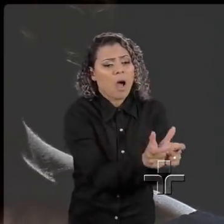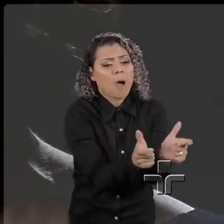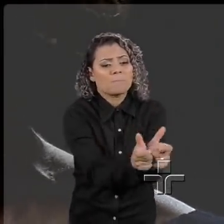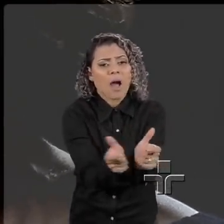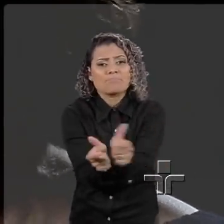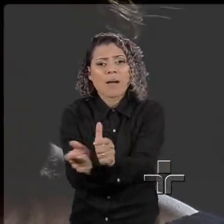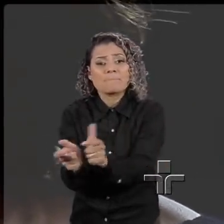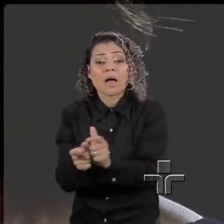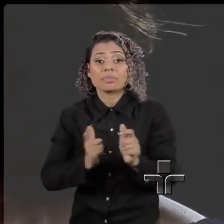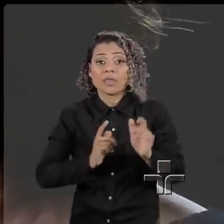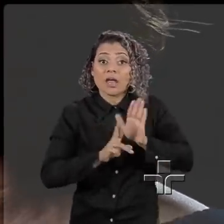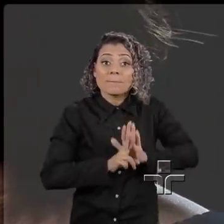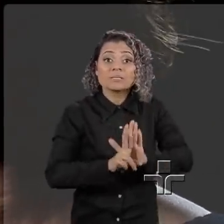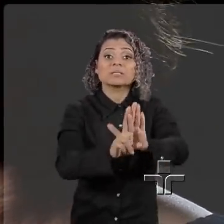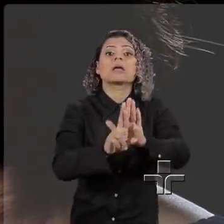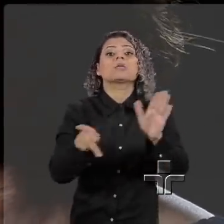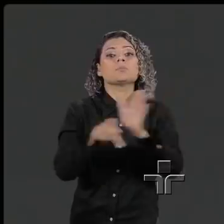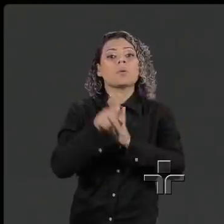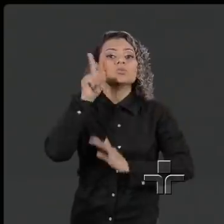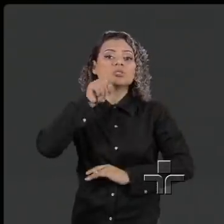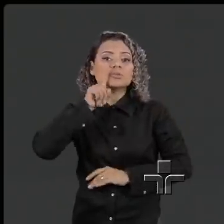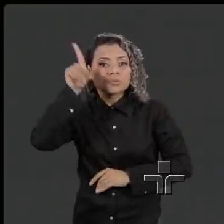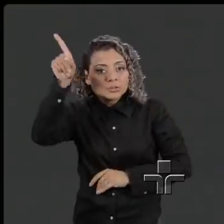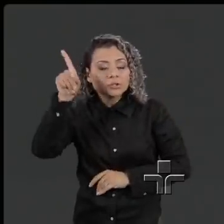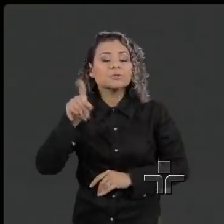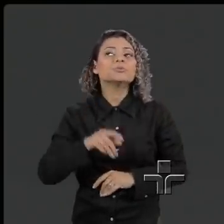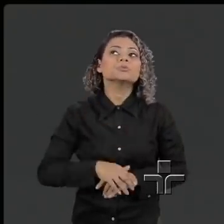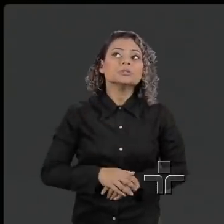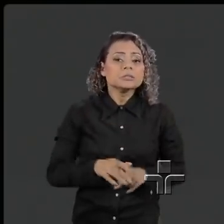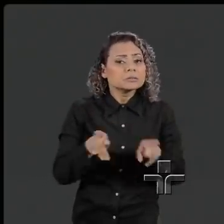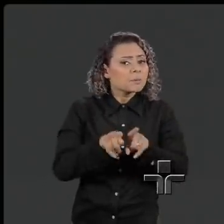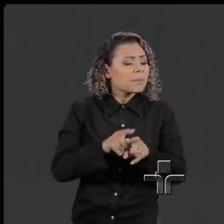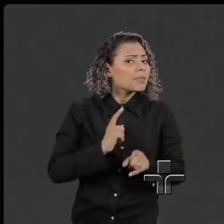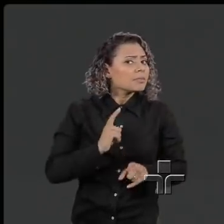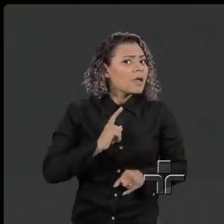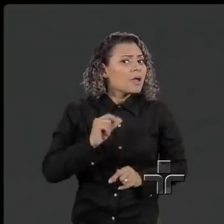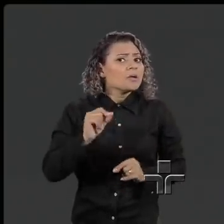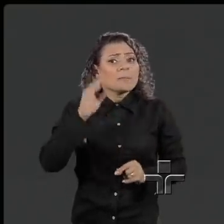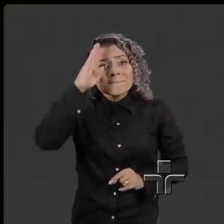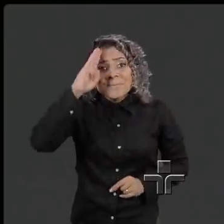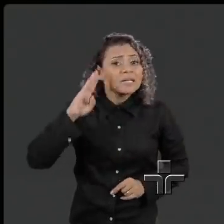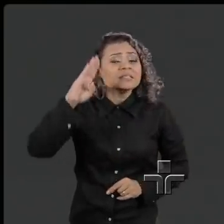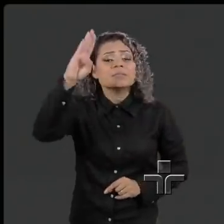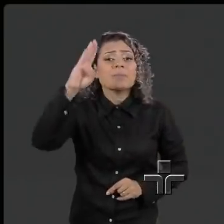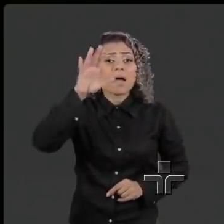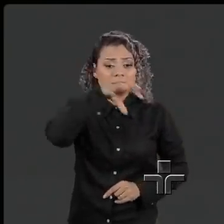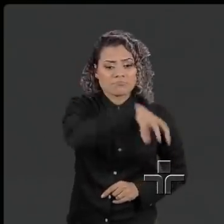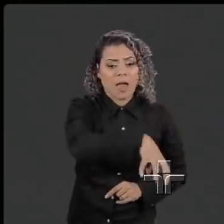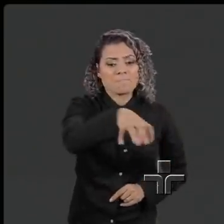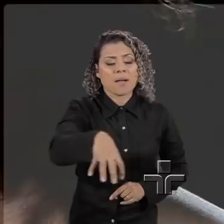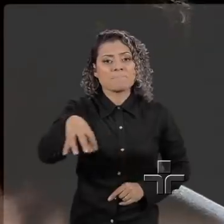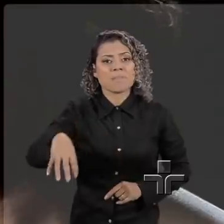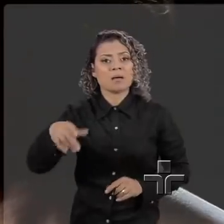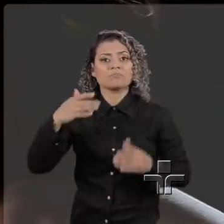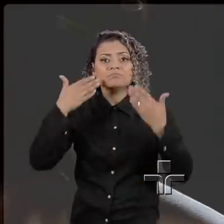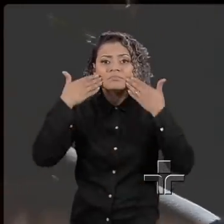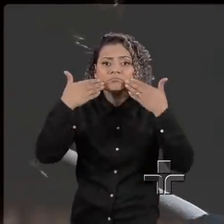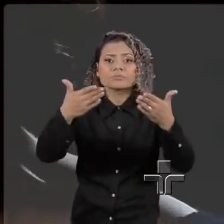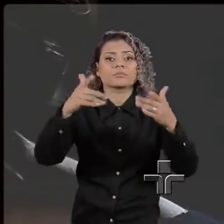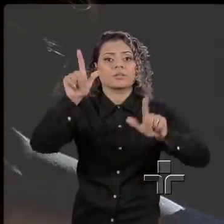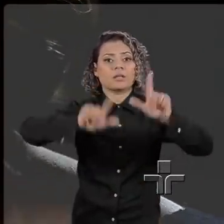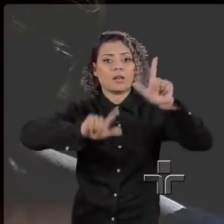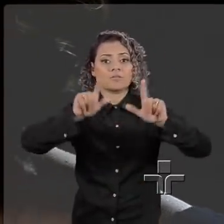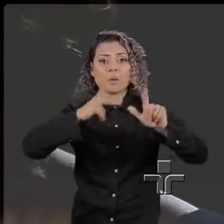representadas, estão representadas no Congresso nos Estados Unidos, ou como que os principais meios de imprensa não deixaram que